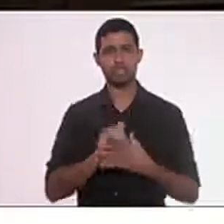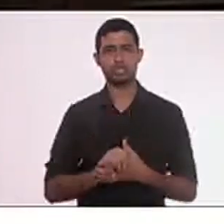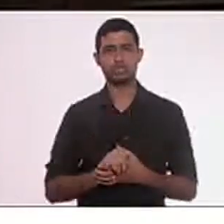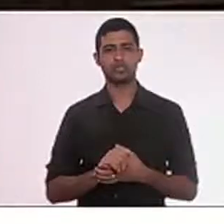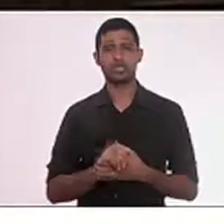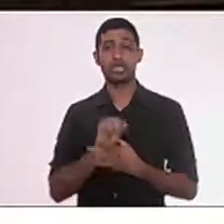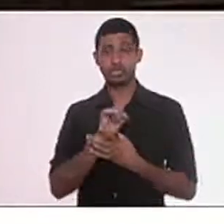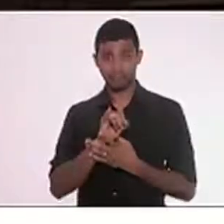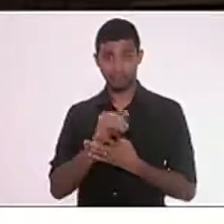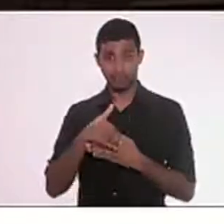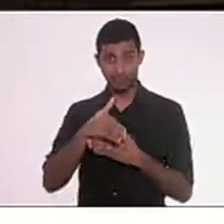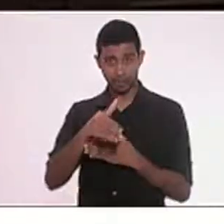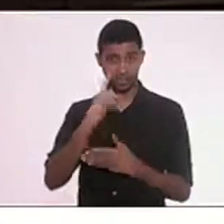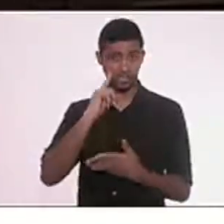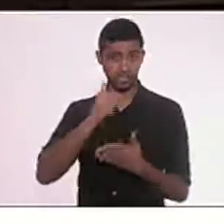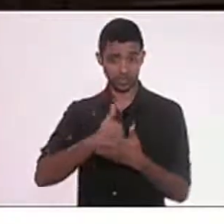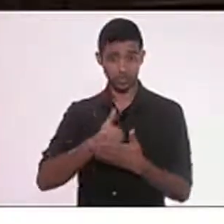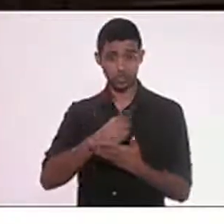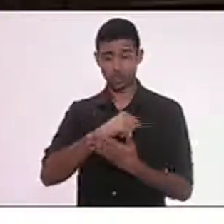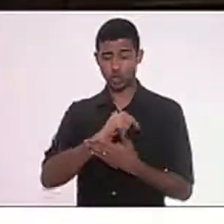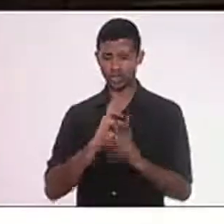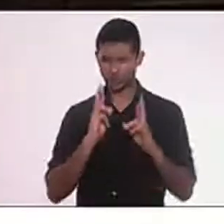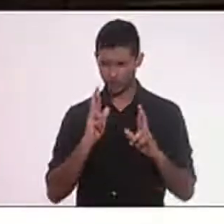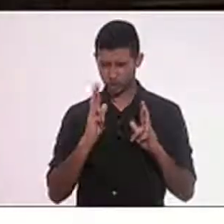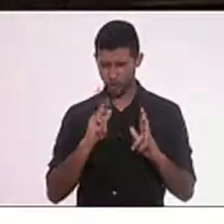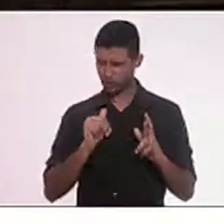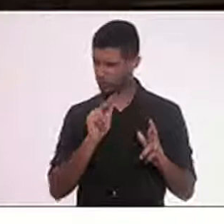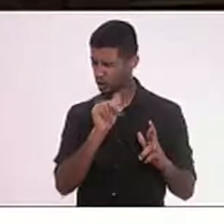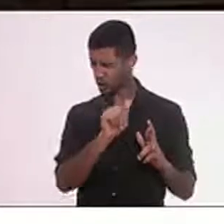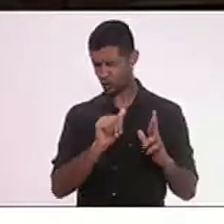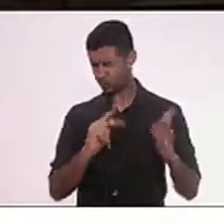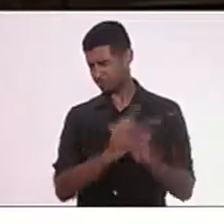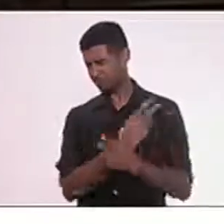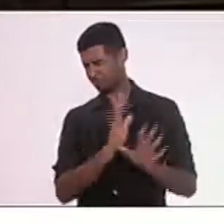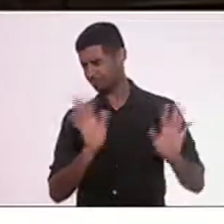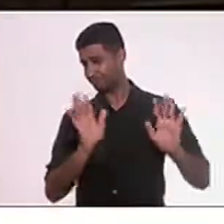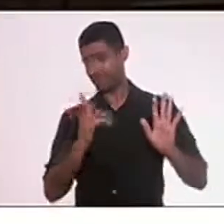tivesse que decidir, e a gente sempre torce para que isso nunca aconteça,